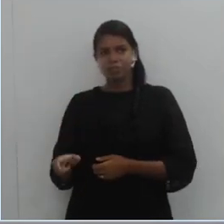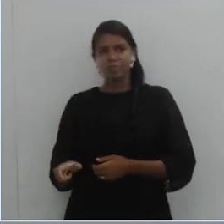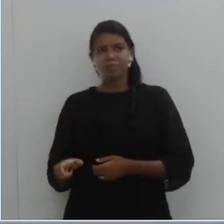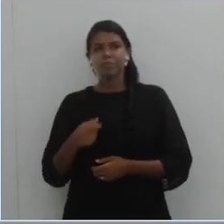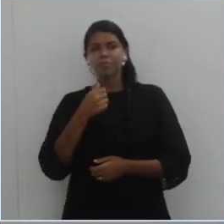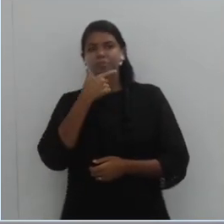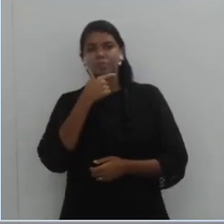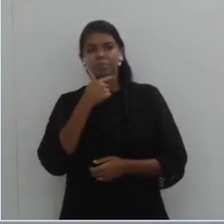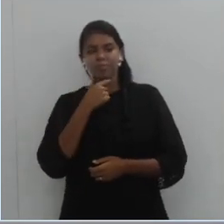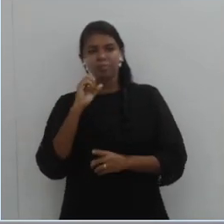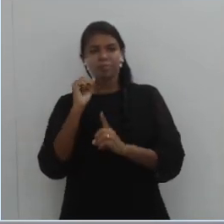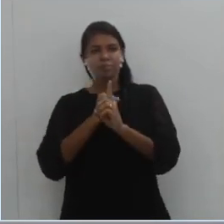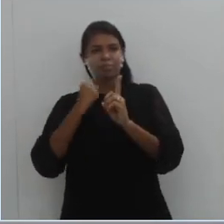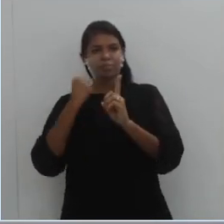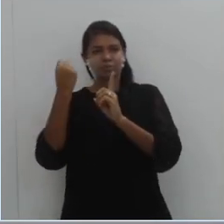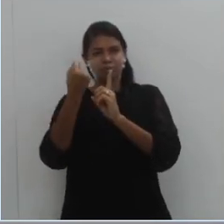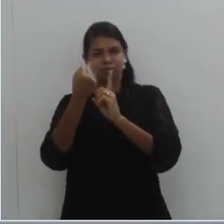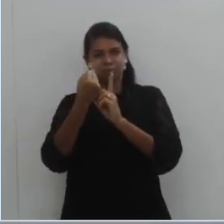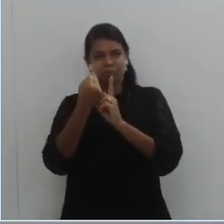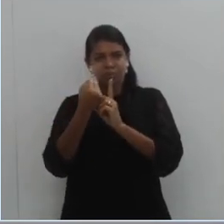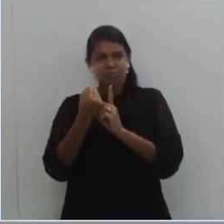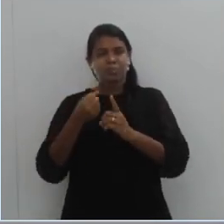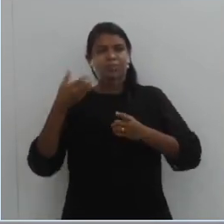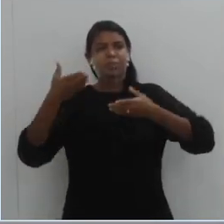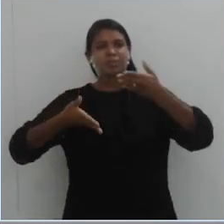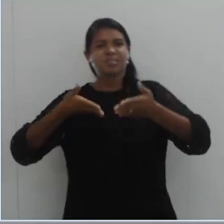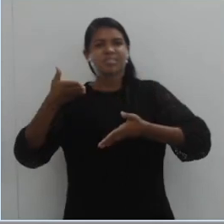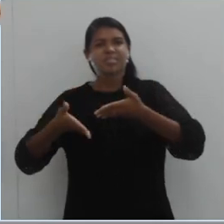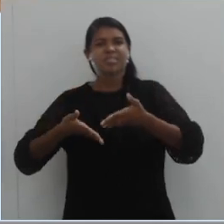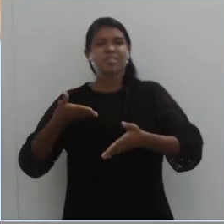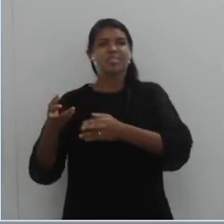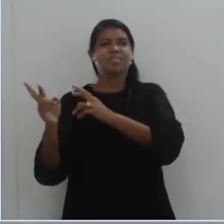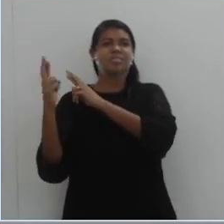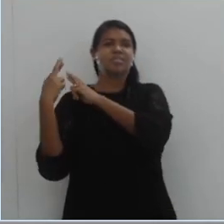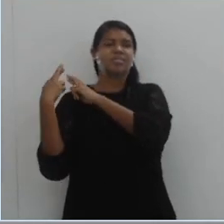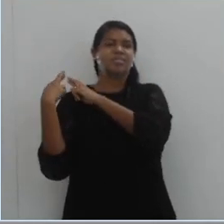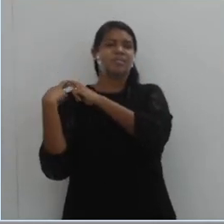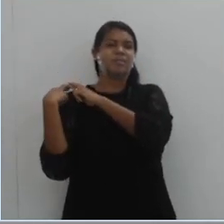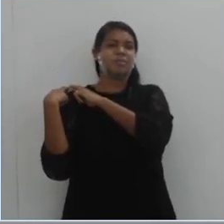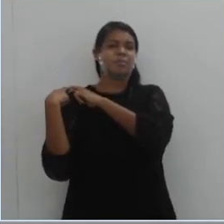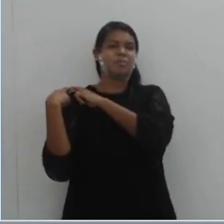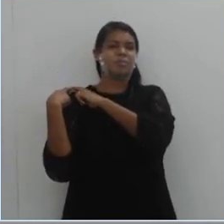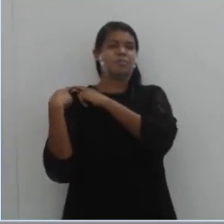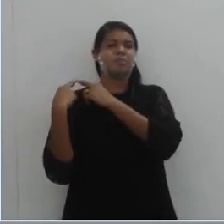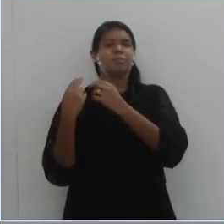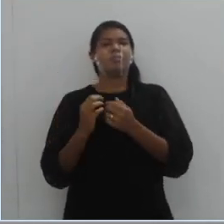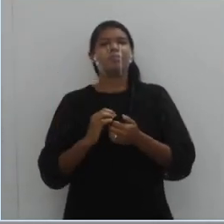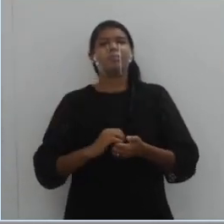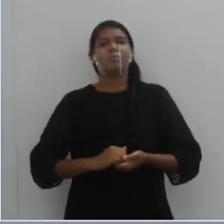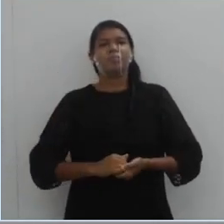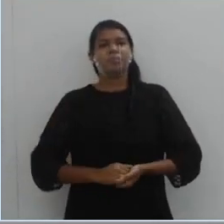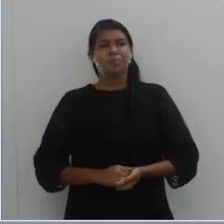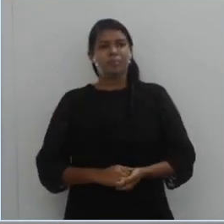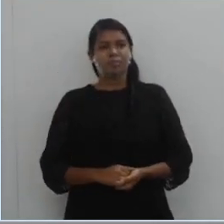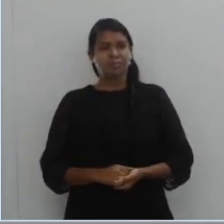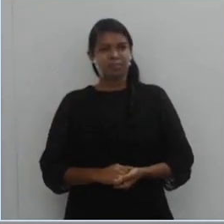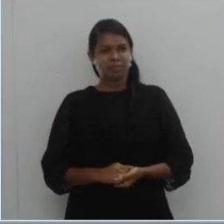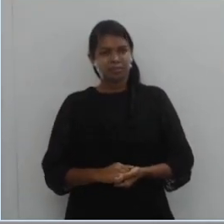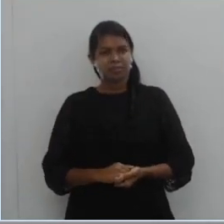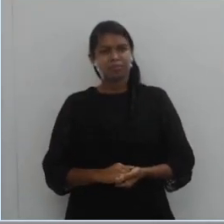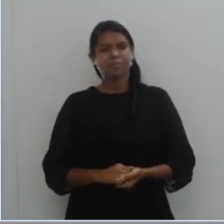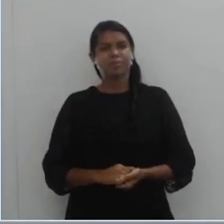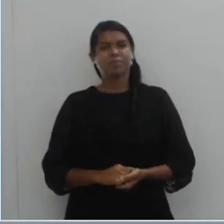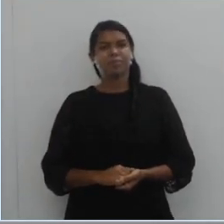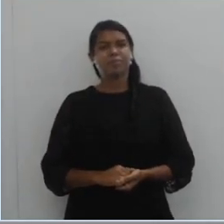outras sociedades que participam dela estão submissas a eles. Então, isso é o